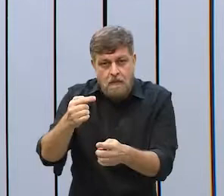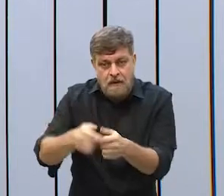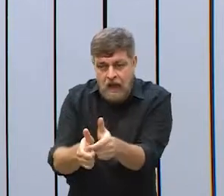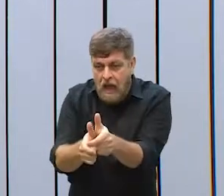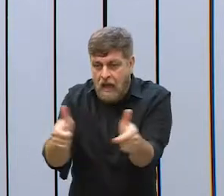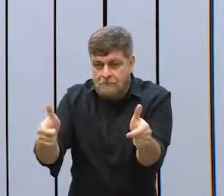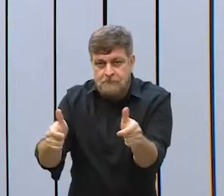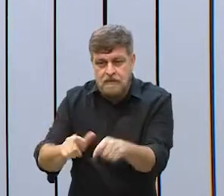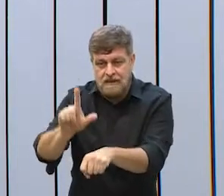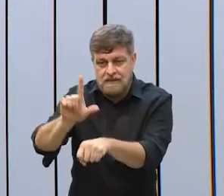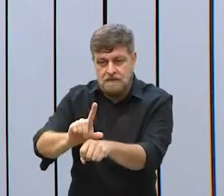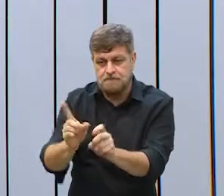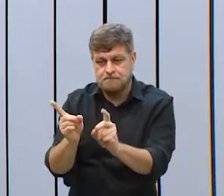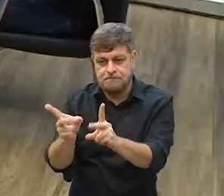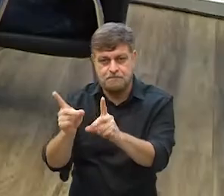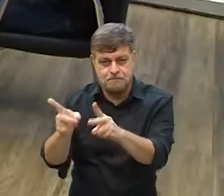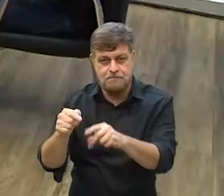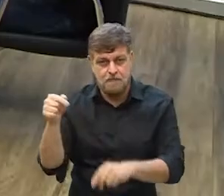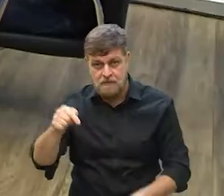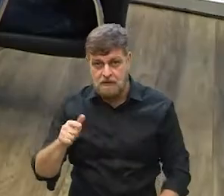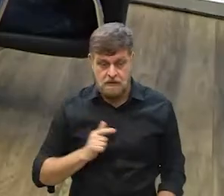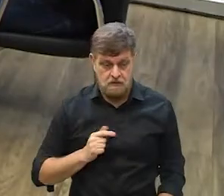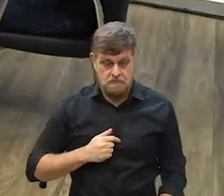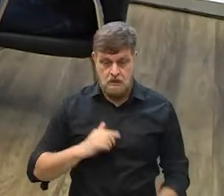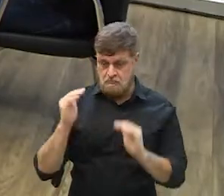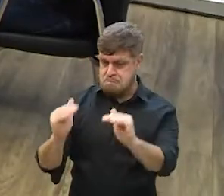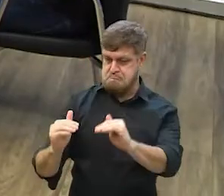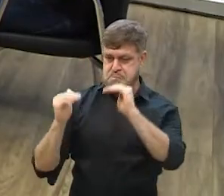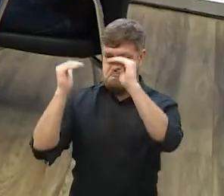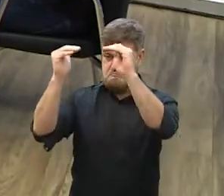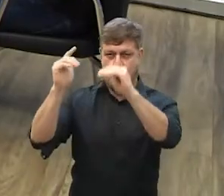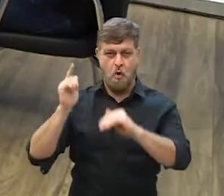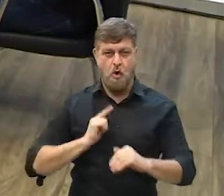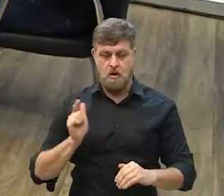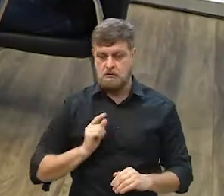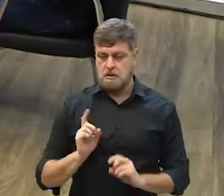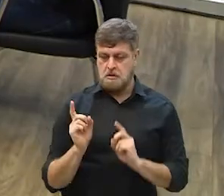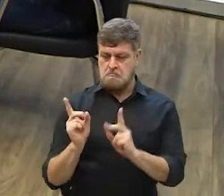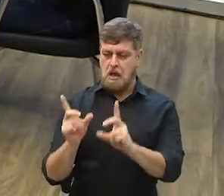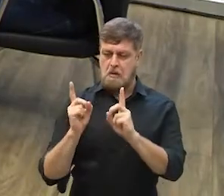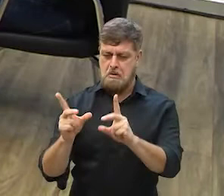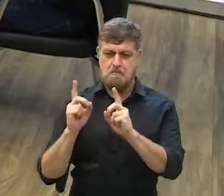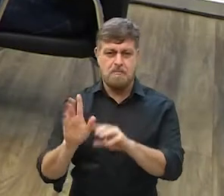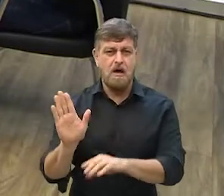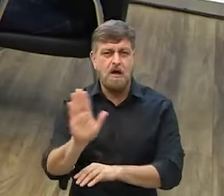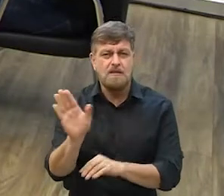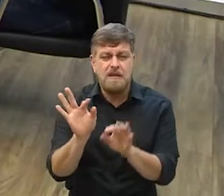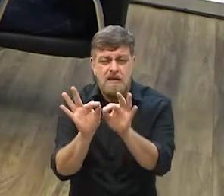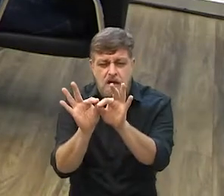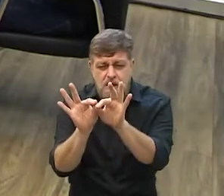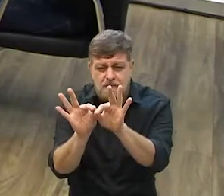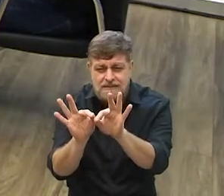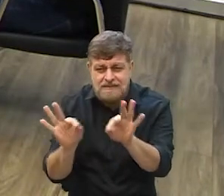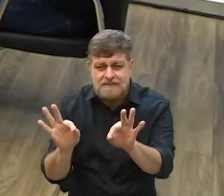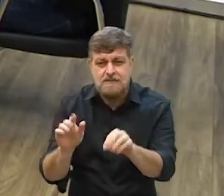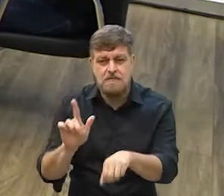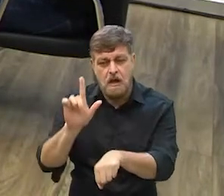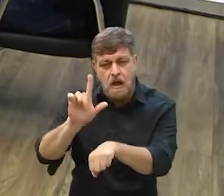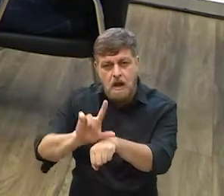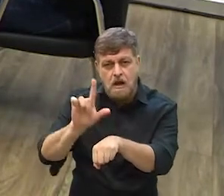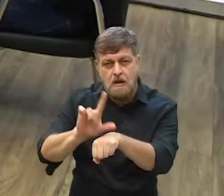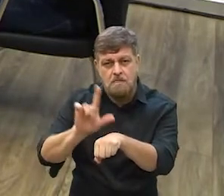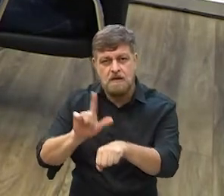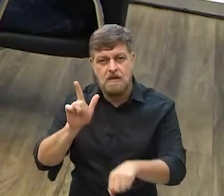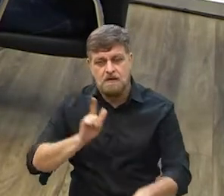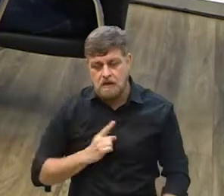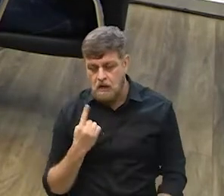também dos nossos comerciantes ali, Cecília, não são grandes comerciantes de grande varejo, né? de grandes lojas. É aquele que começa com que